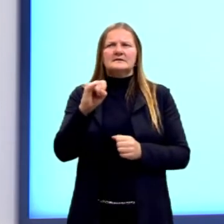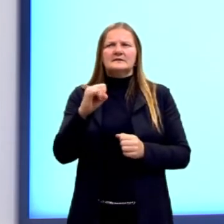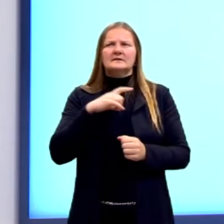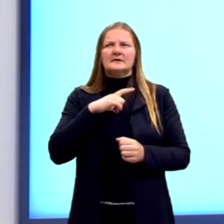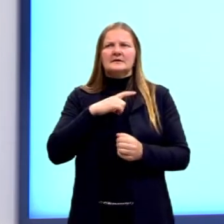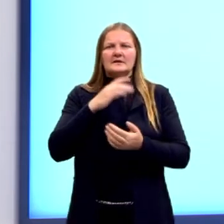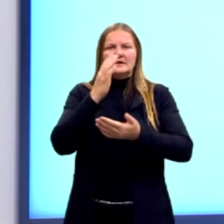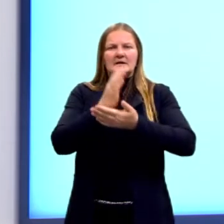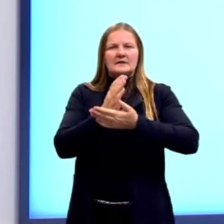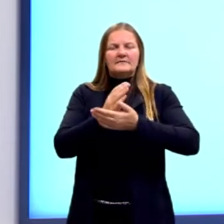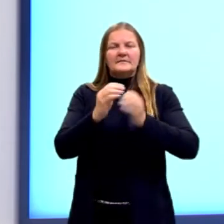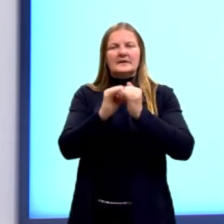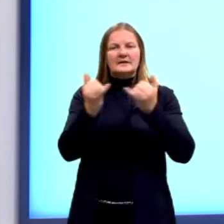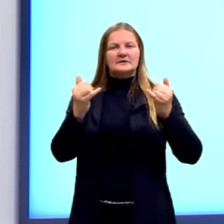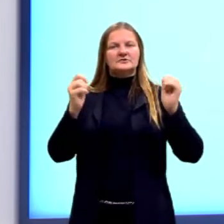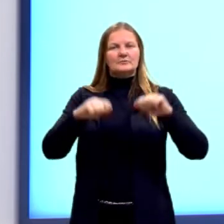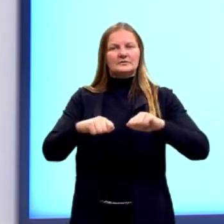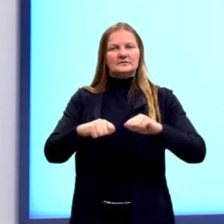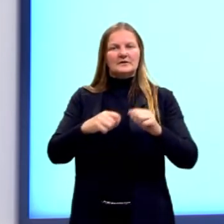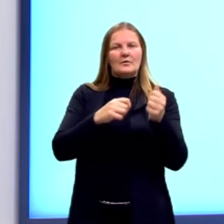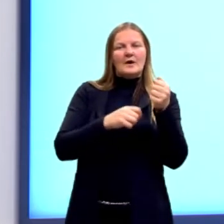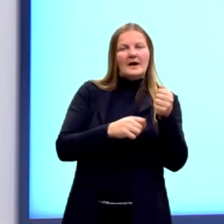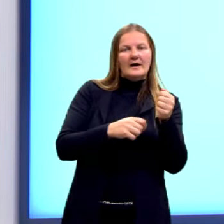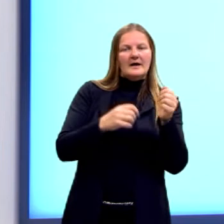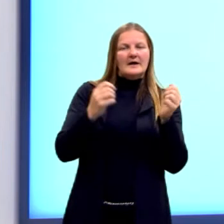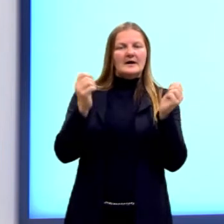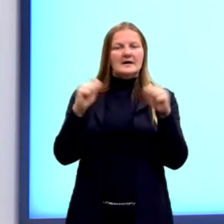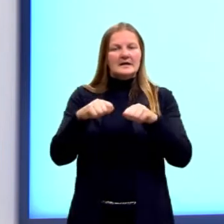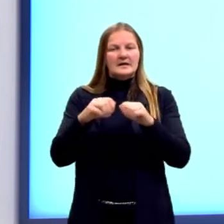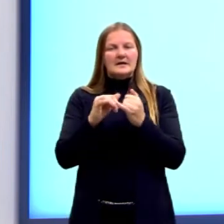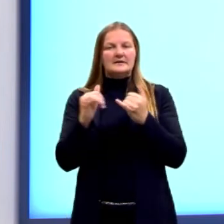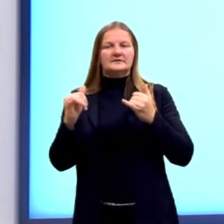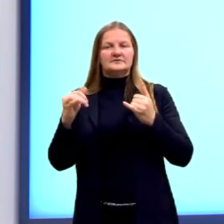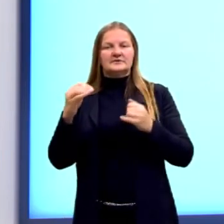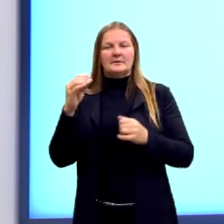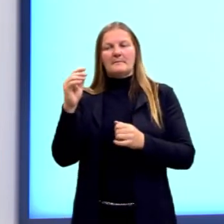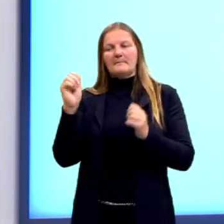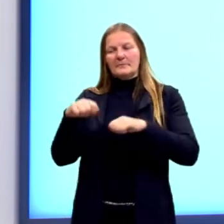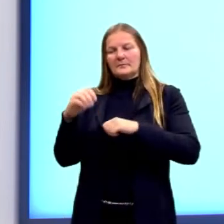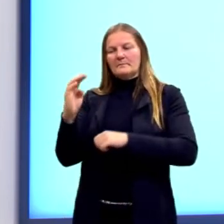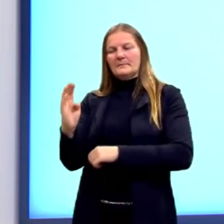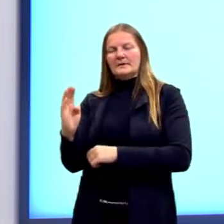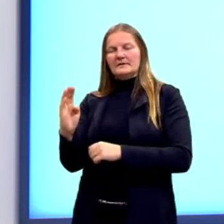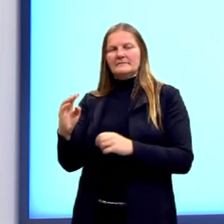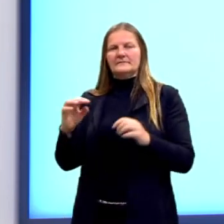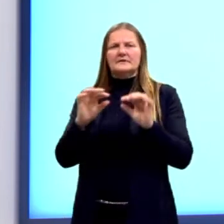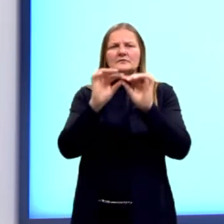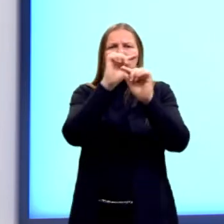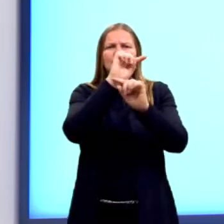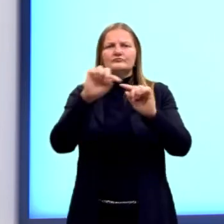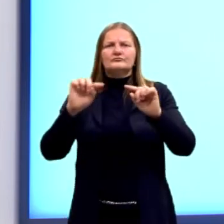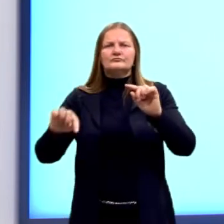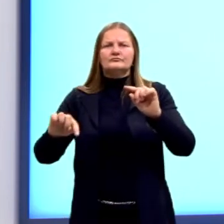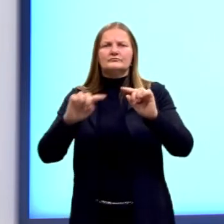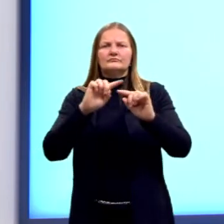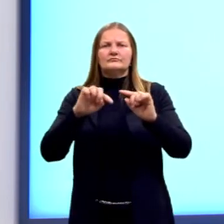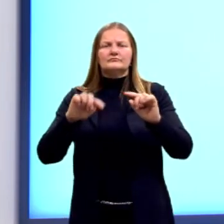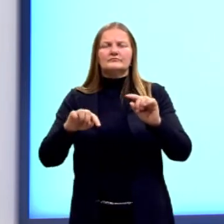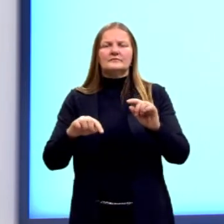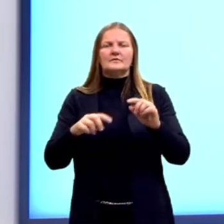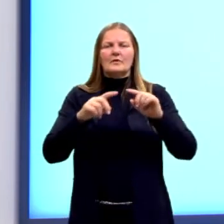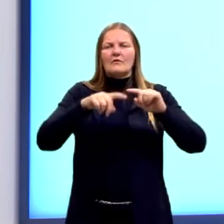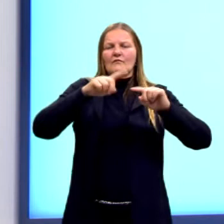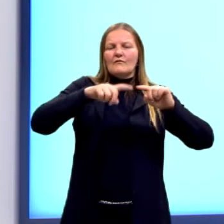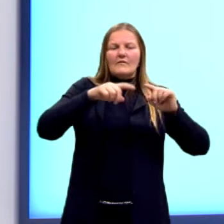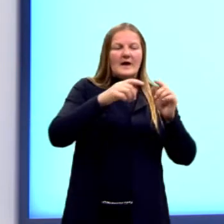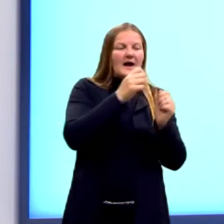ver que aqui tem o que uma energia potencial de ar uma energia potencial DB a gente pode simplificar né colocando apenas que é uma